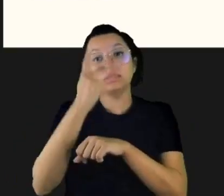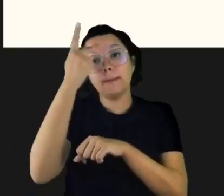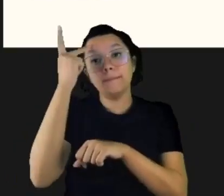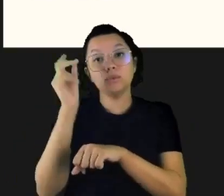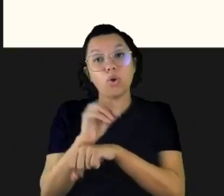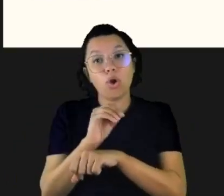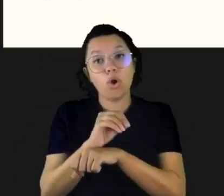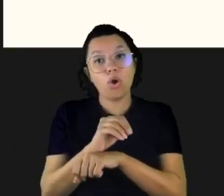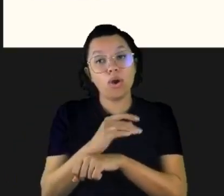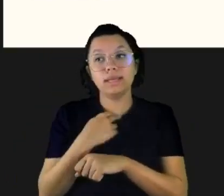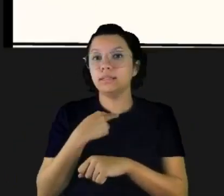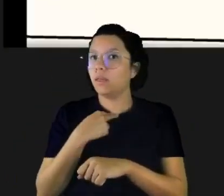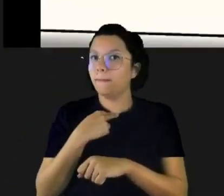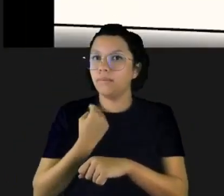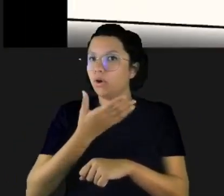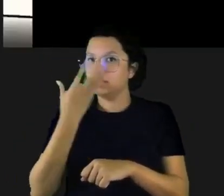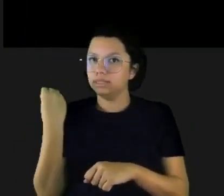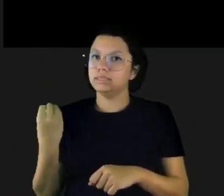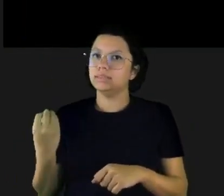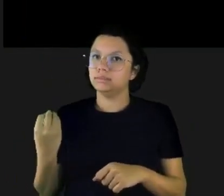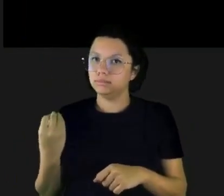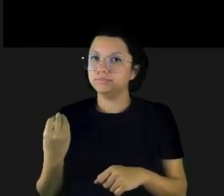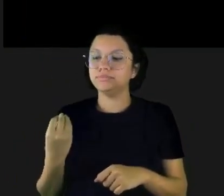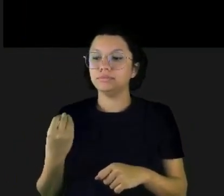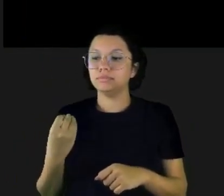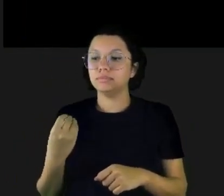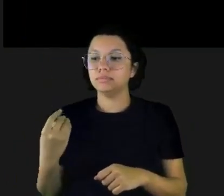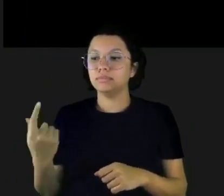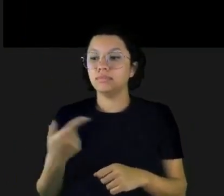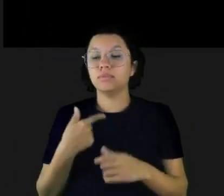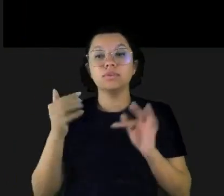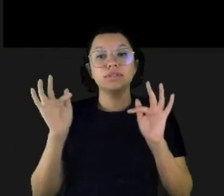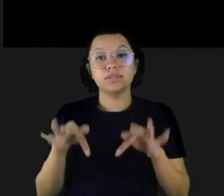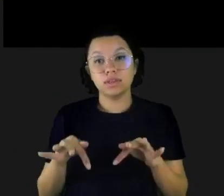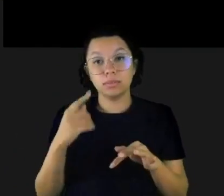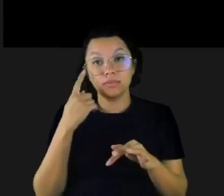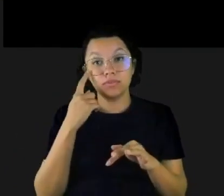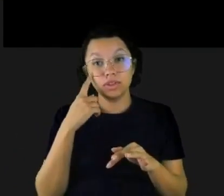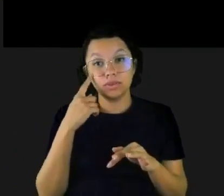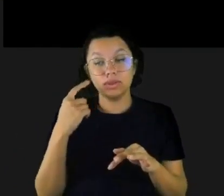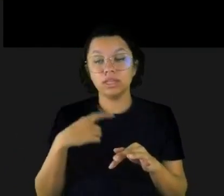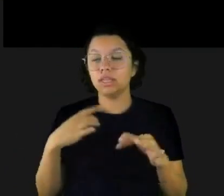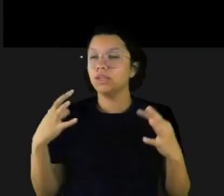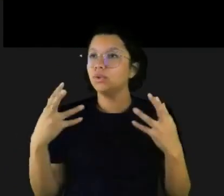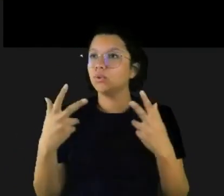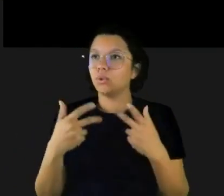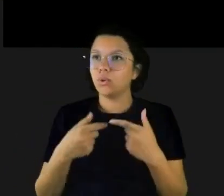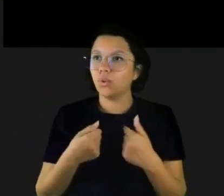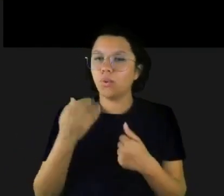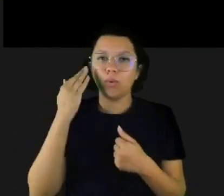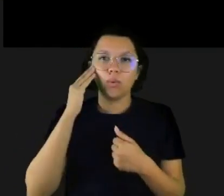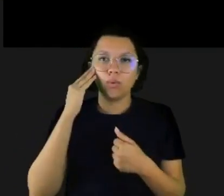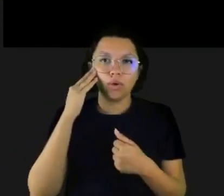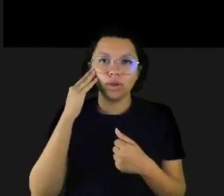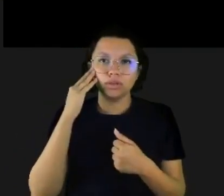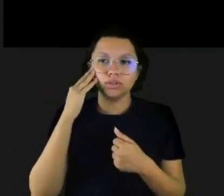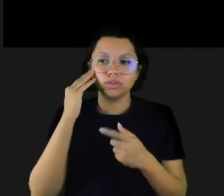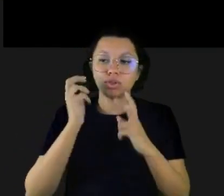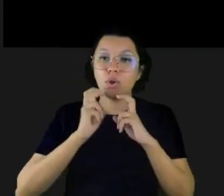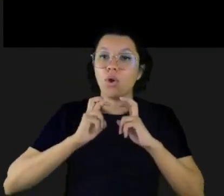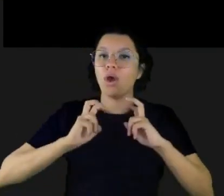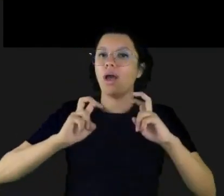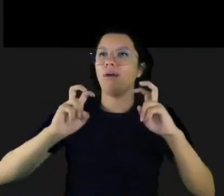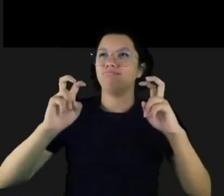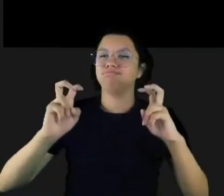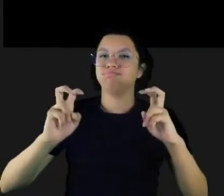ser esquecida. E aí nós encerramos vendo que faz todo sentido o clamor do salmista quando